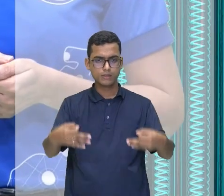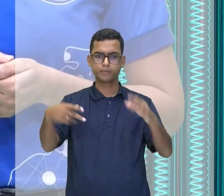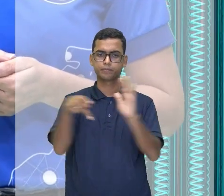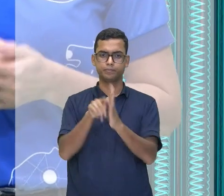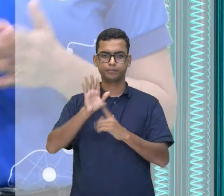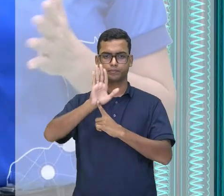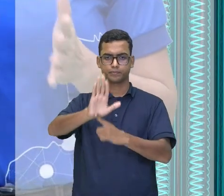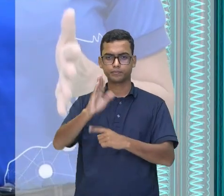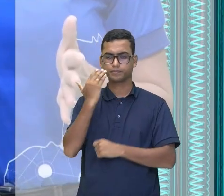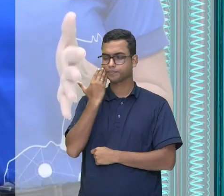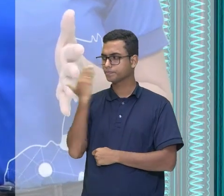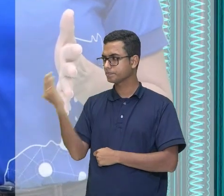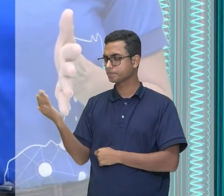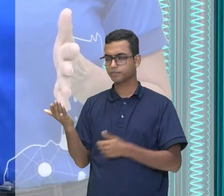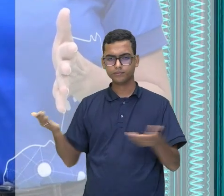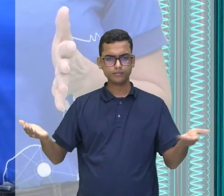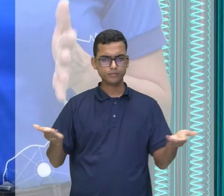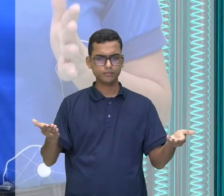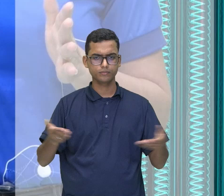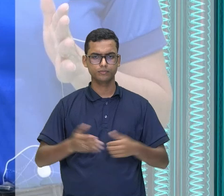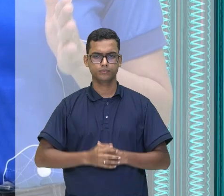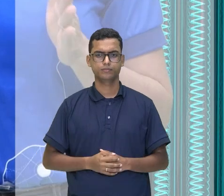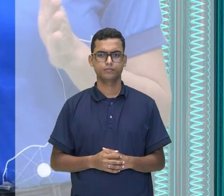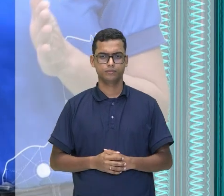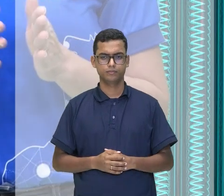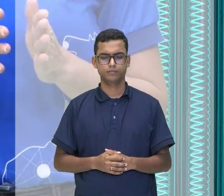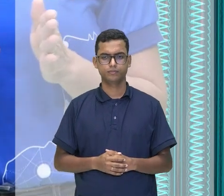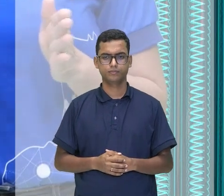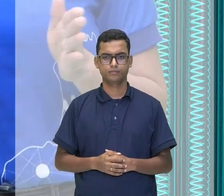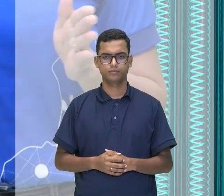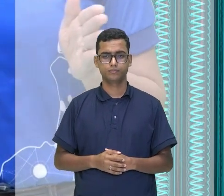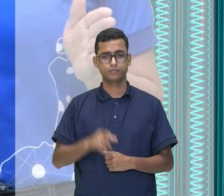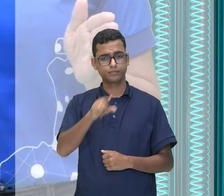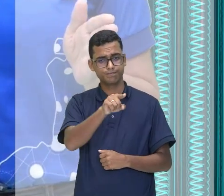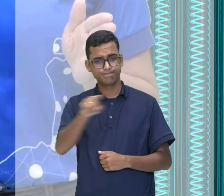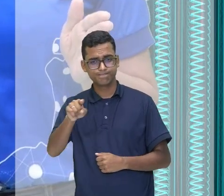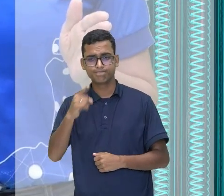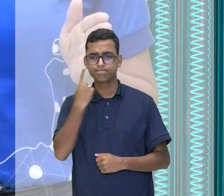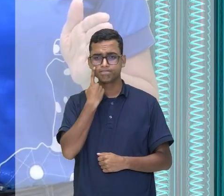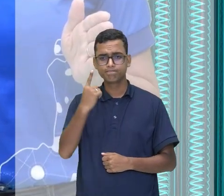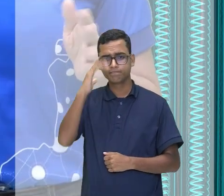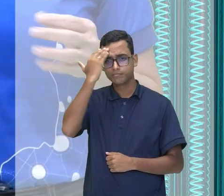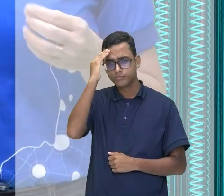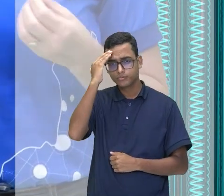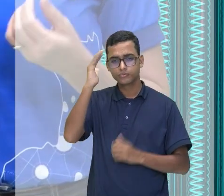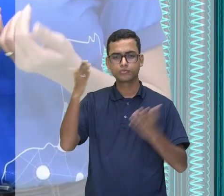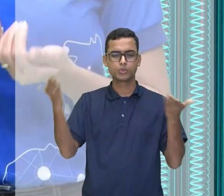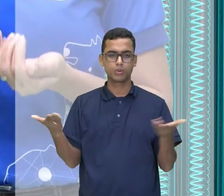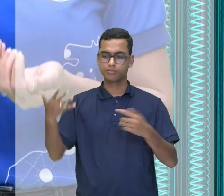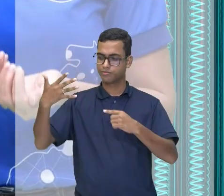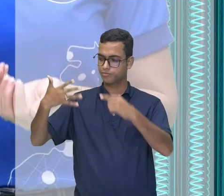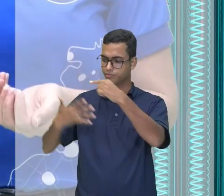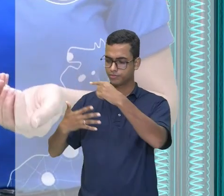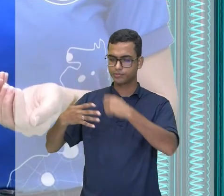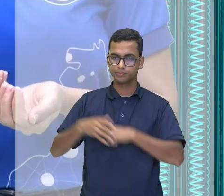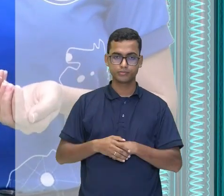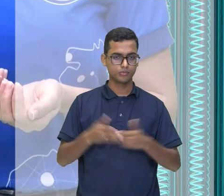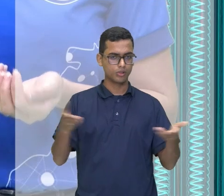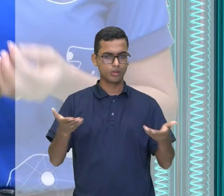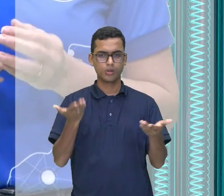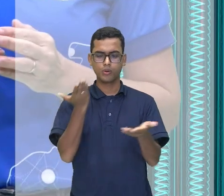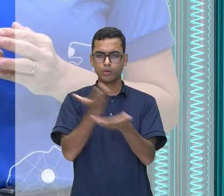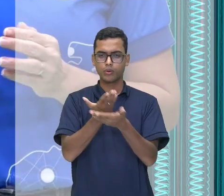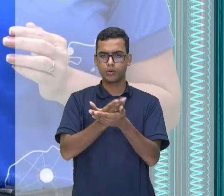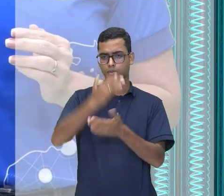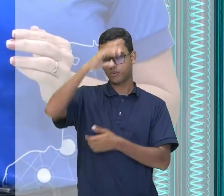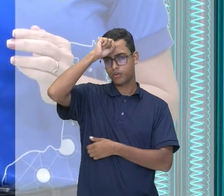progressive. Certo? Bom, vocês já sabem quais são os elementos, né? Agora a gente vai